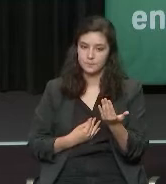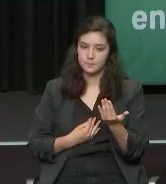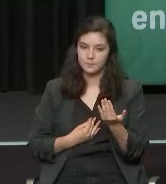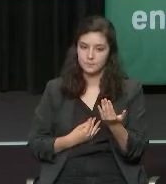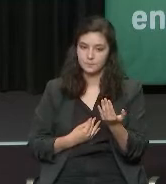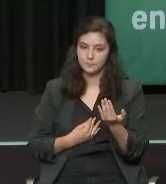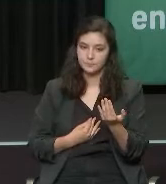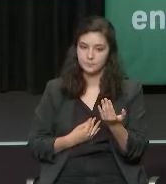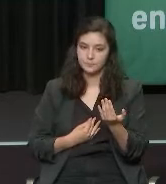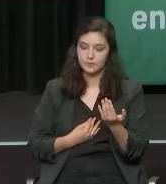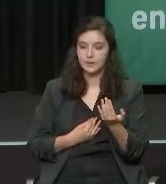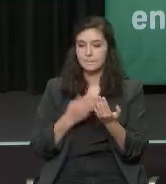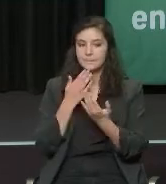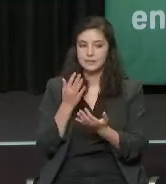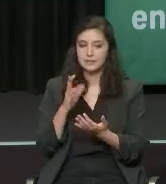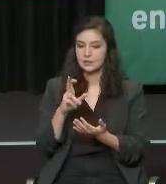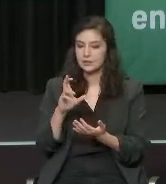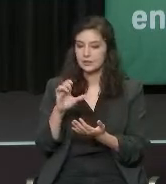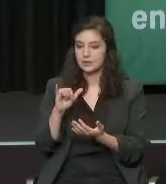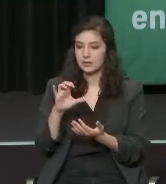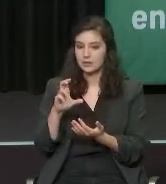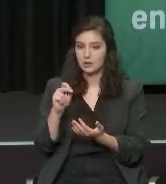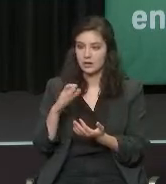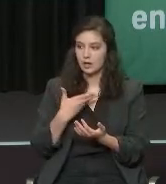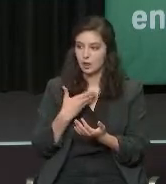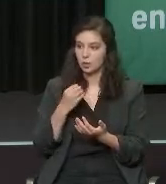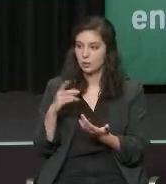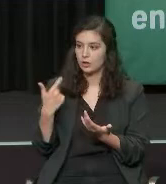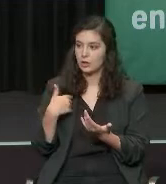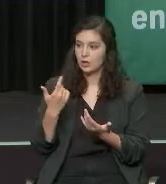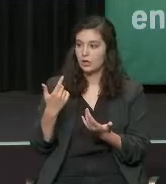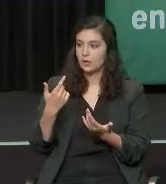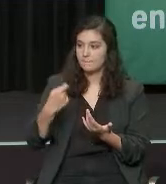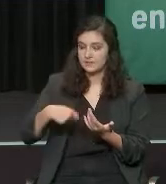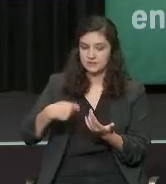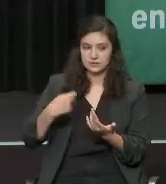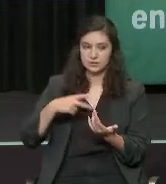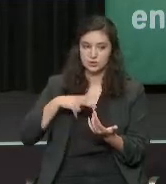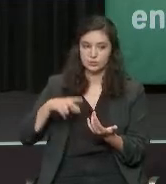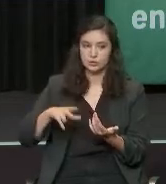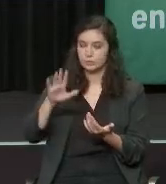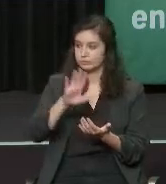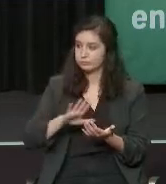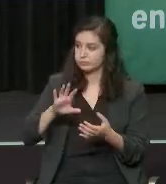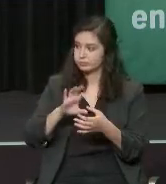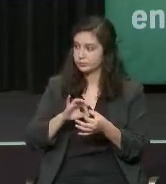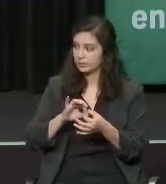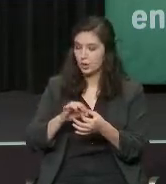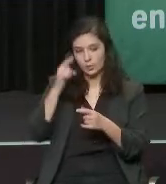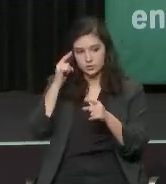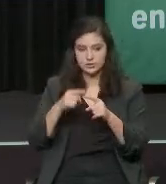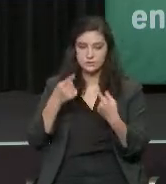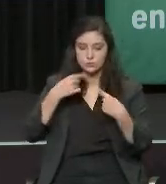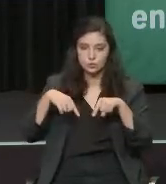concurso internacional. Agora gostaria de convidar o Ricardo, o presidente da Agência